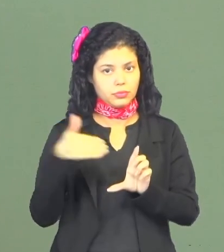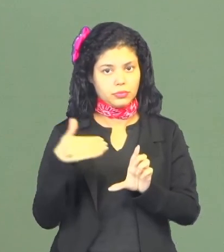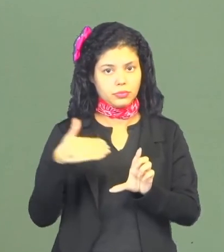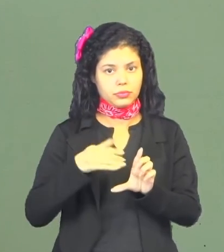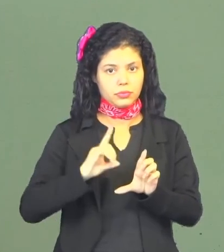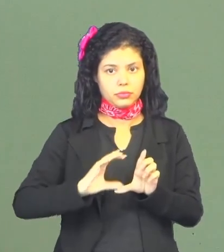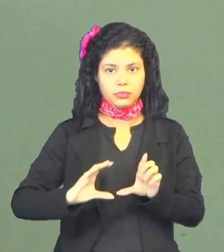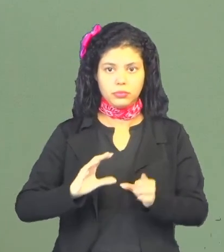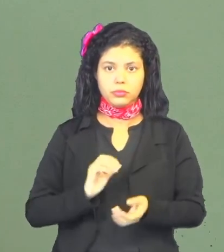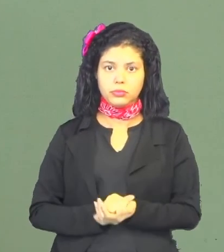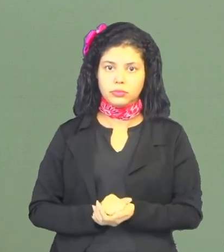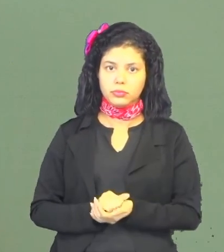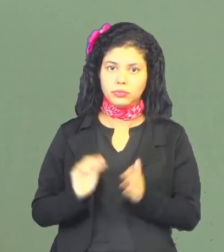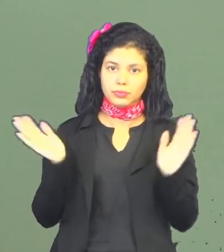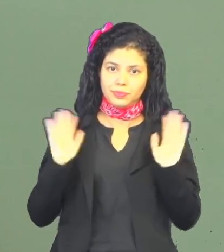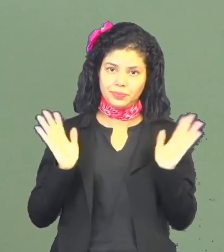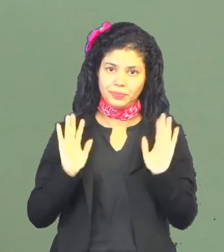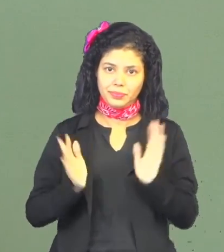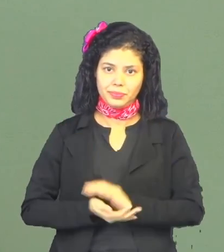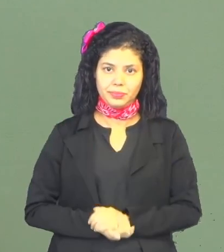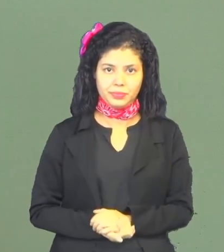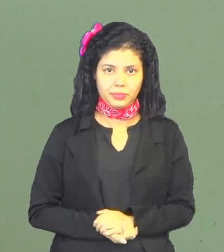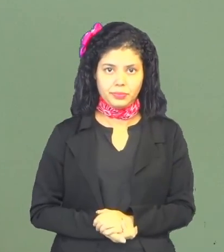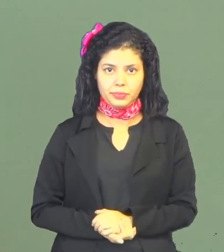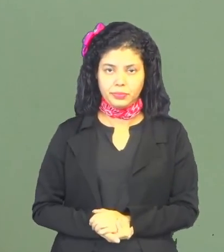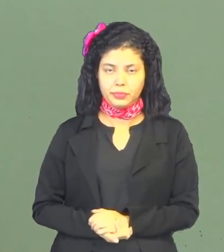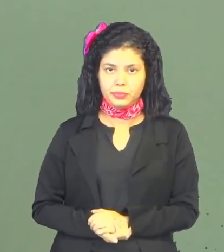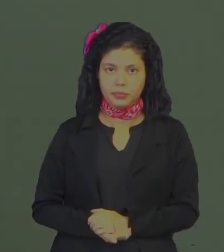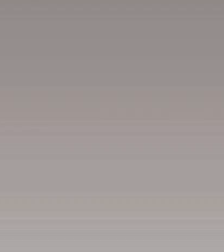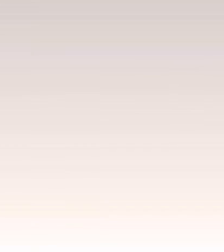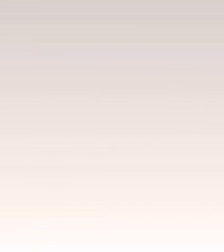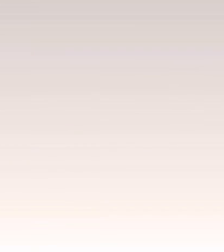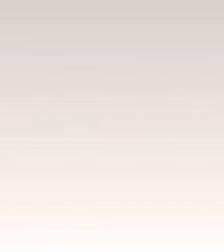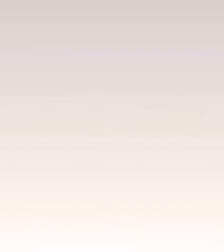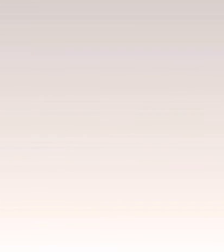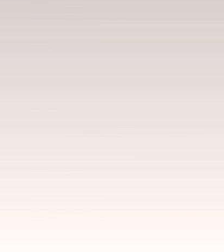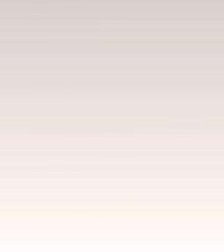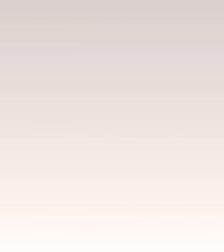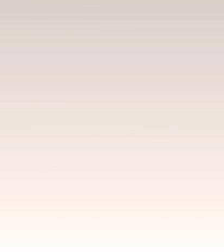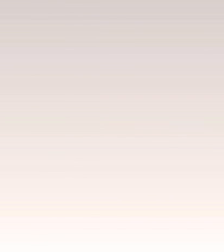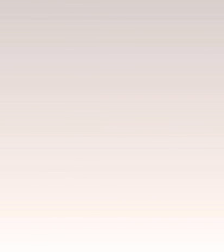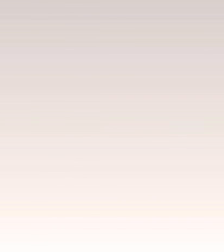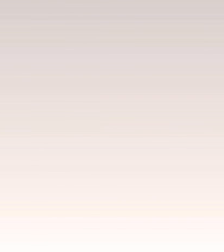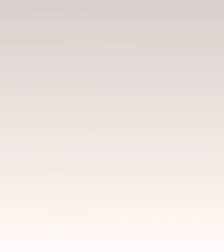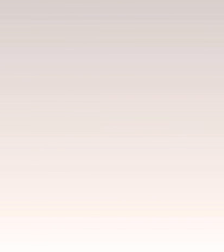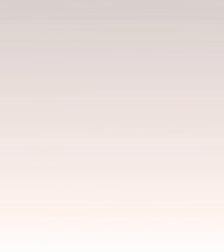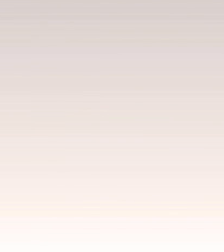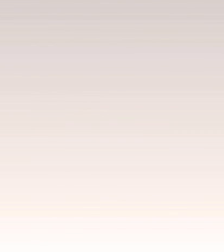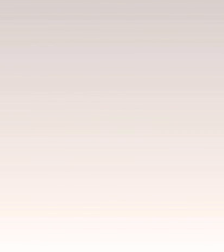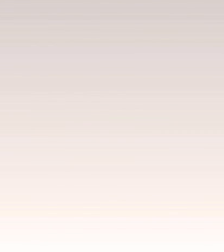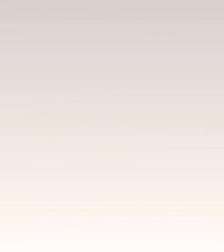não quer falar o a plataforma eduque a Deus E aí